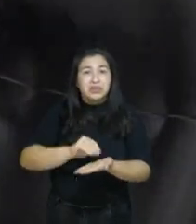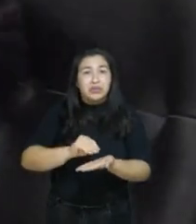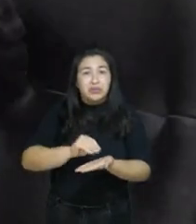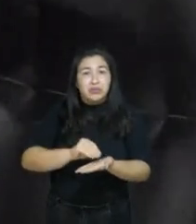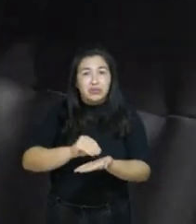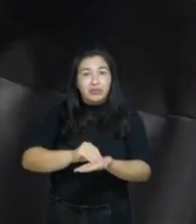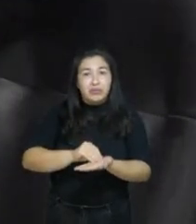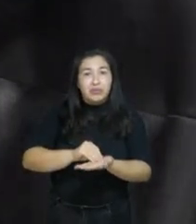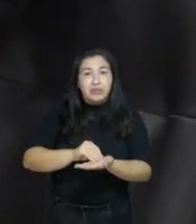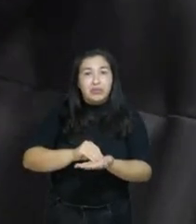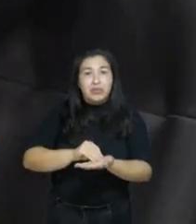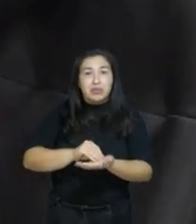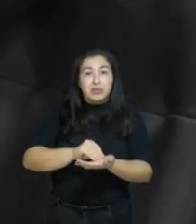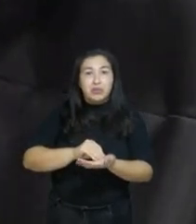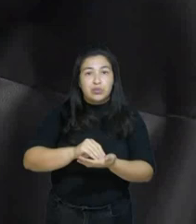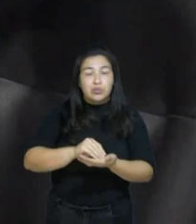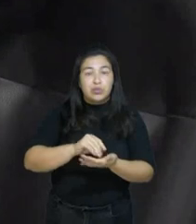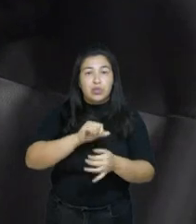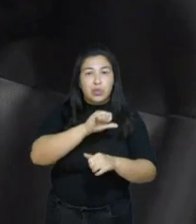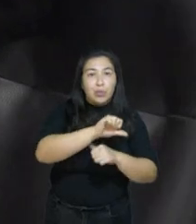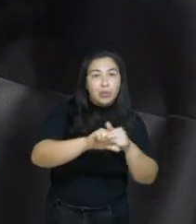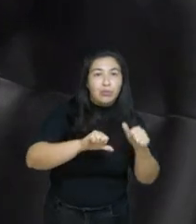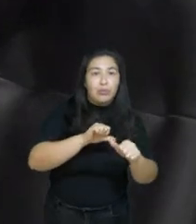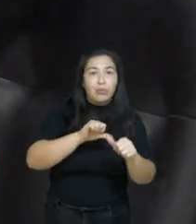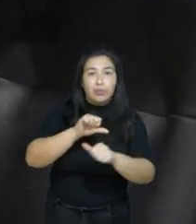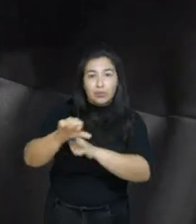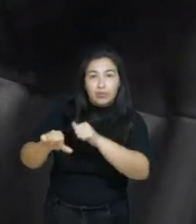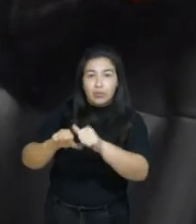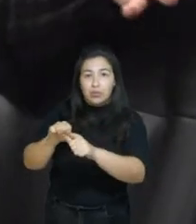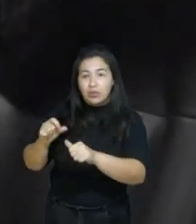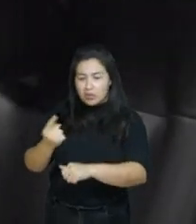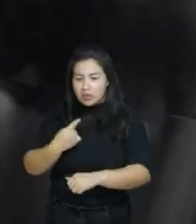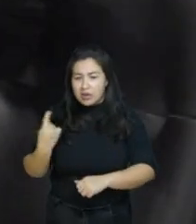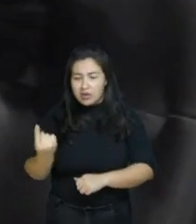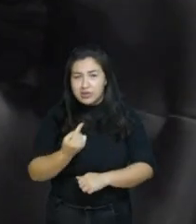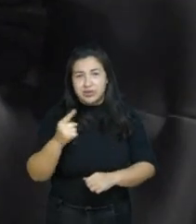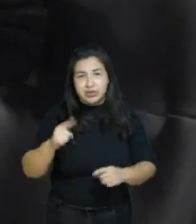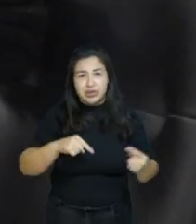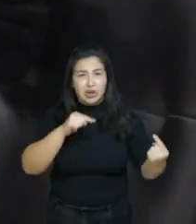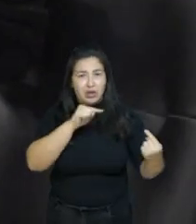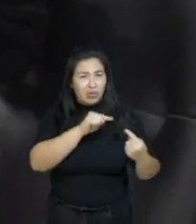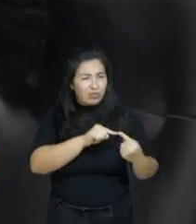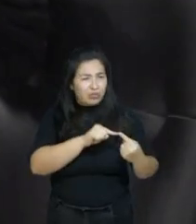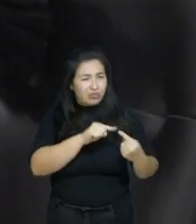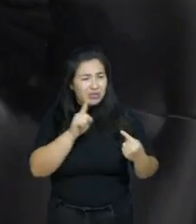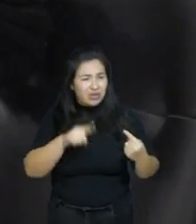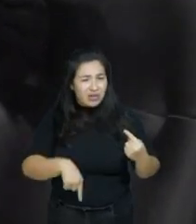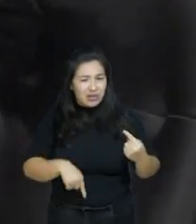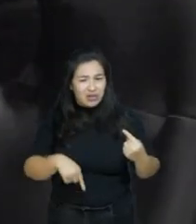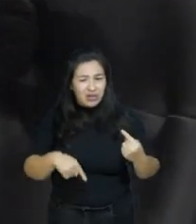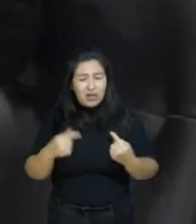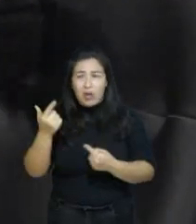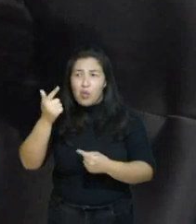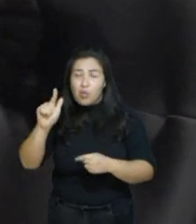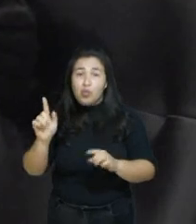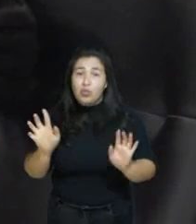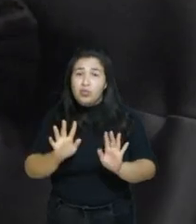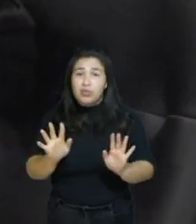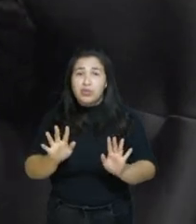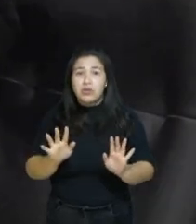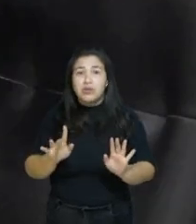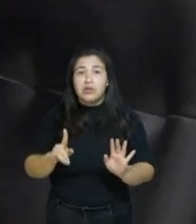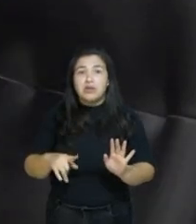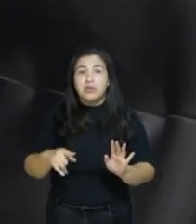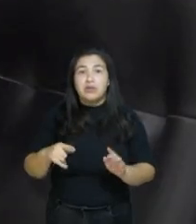dessa transitoriedade entre o que nós somos, que não é uma coisa determinada ou outra. Então, eu vivo